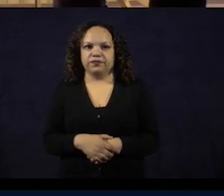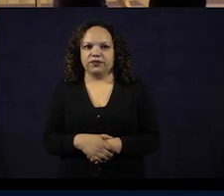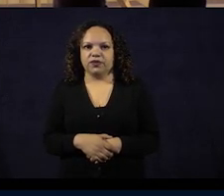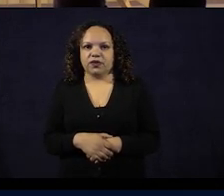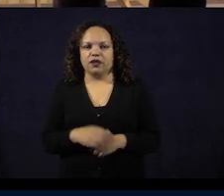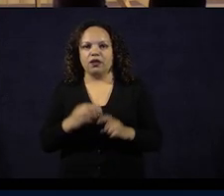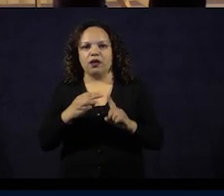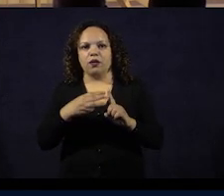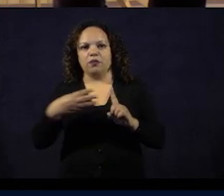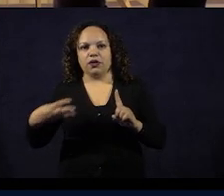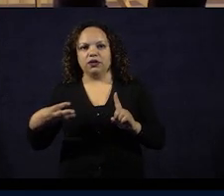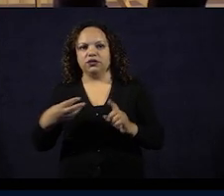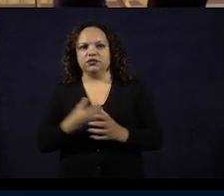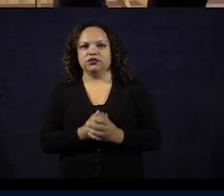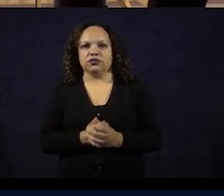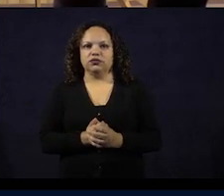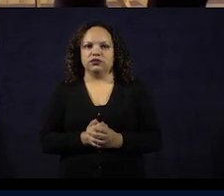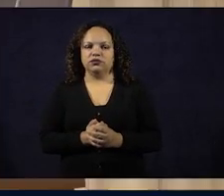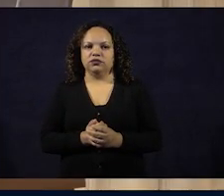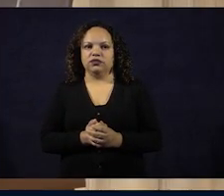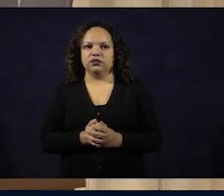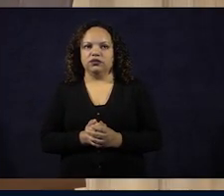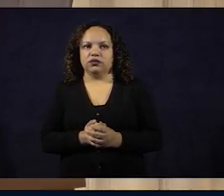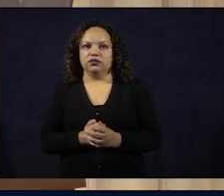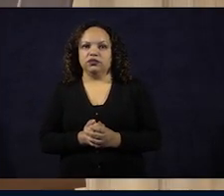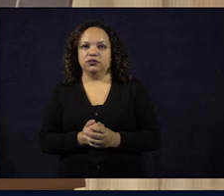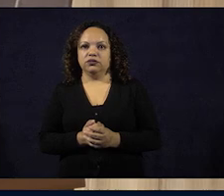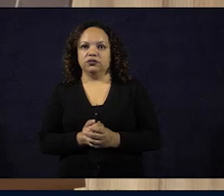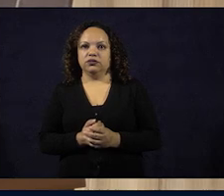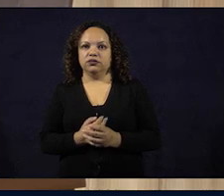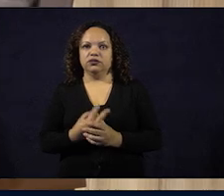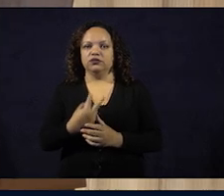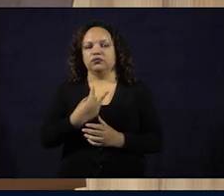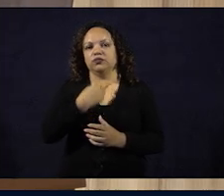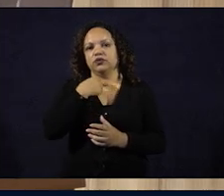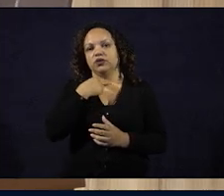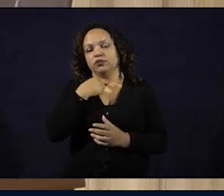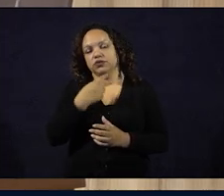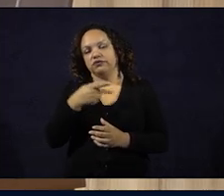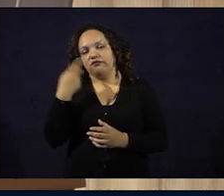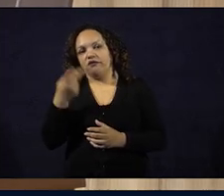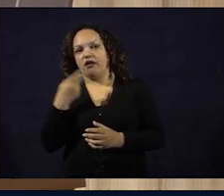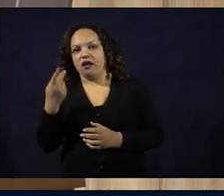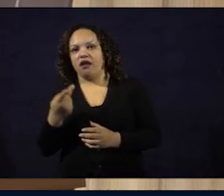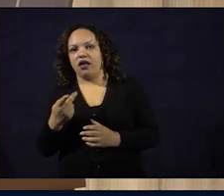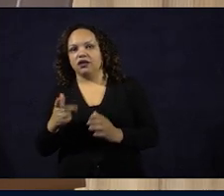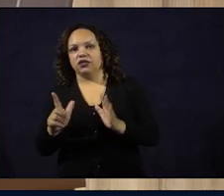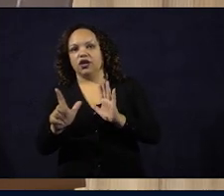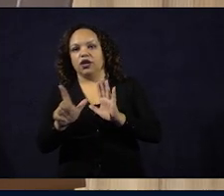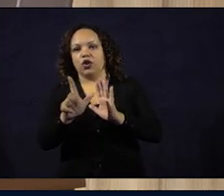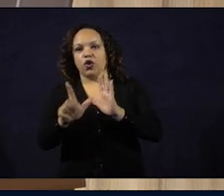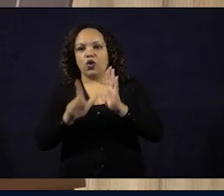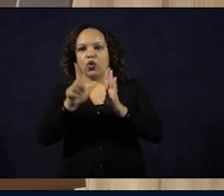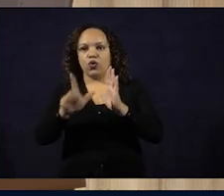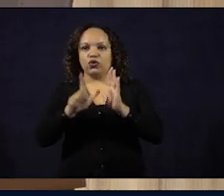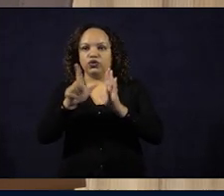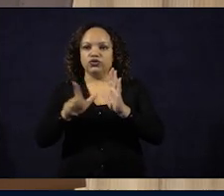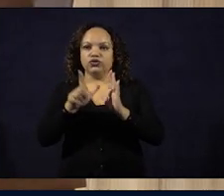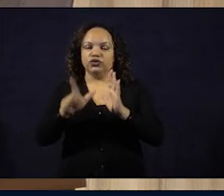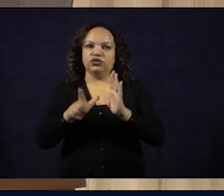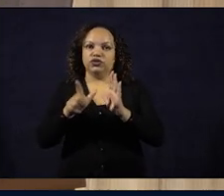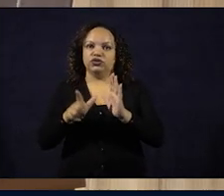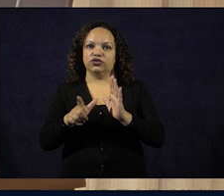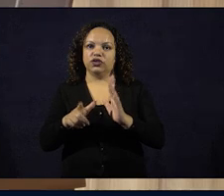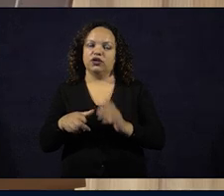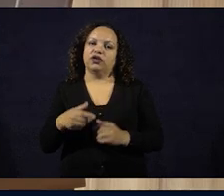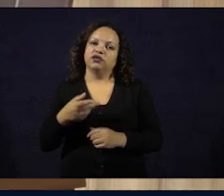acho que é, de certa forma, impossível falar corredor logístico sem pegar a ponta final, que é o gargalo